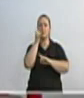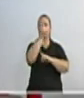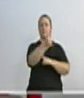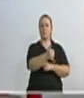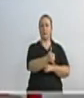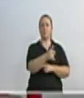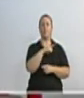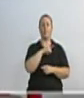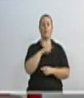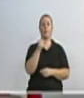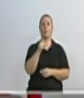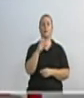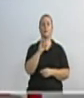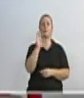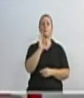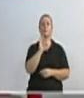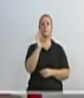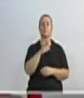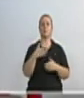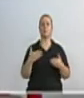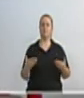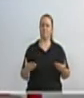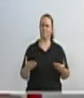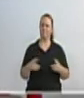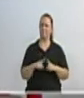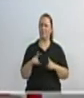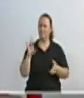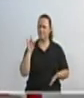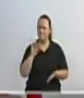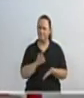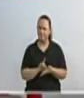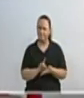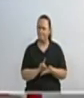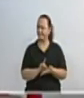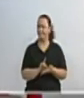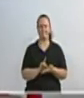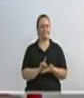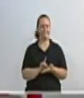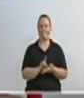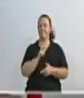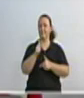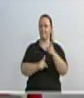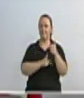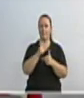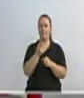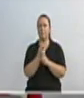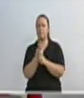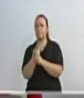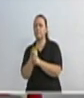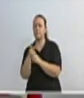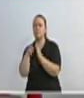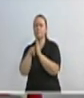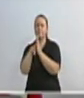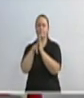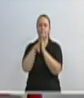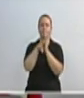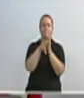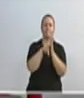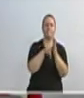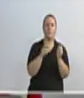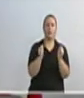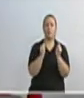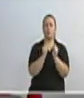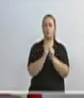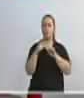estava acontecendo na nossa cidade. E nós fizemos um trabalho de levantamento e de campo, onde tivemos a participação das